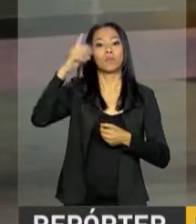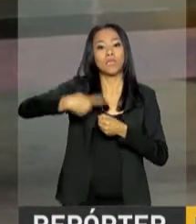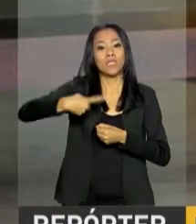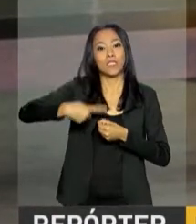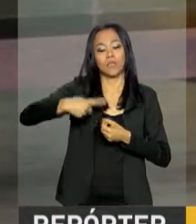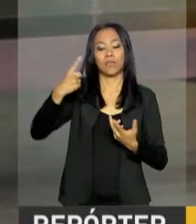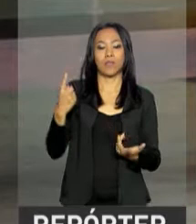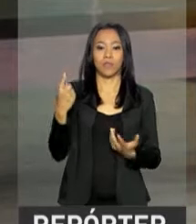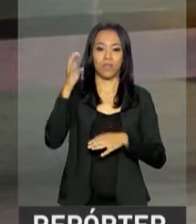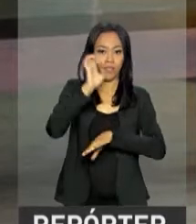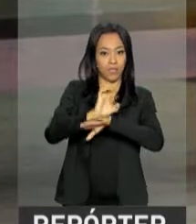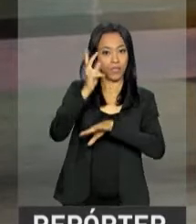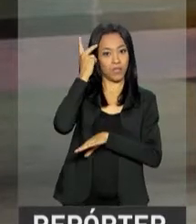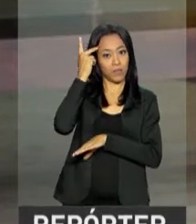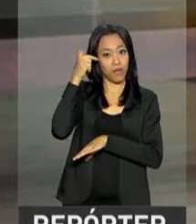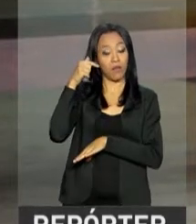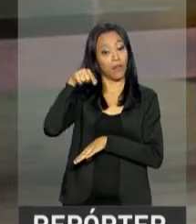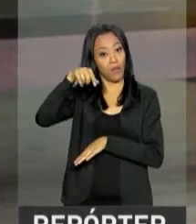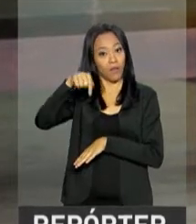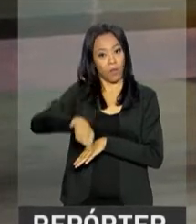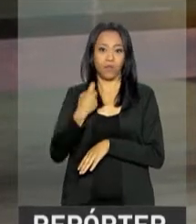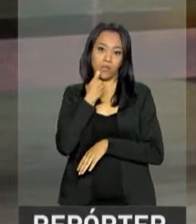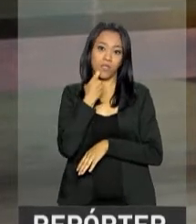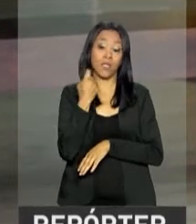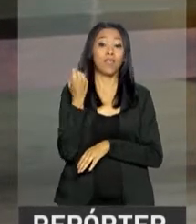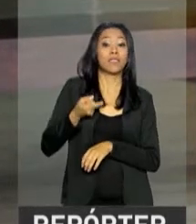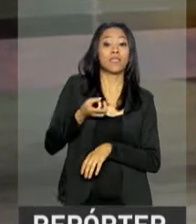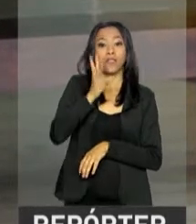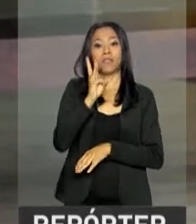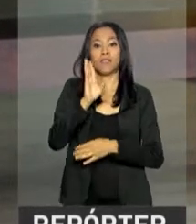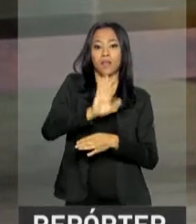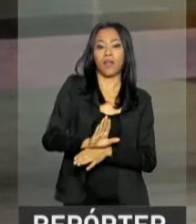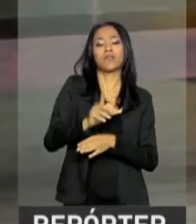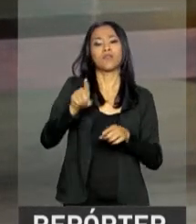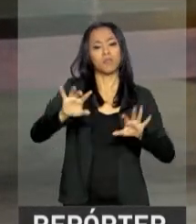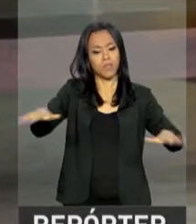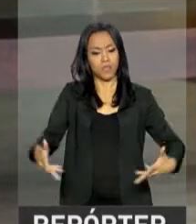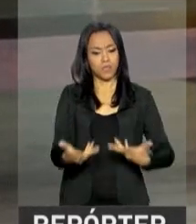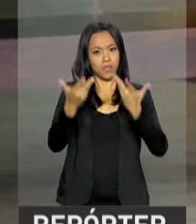nesta sexta-feira. Às 15h, ele participa da cerimônia de entrega de